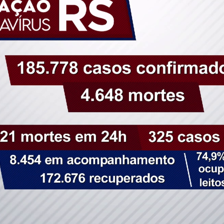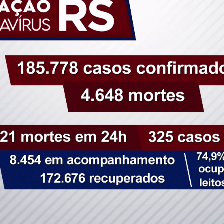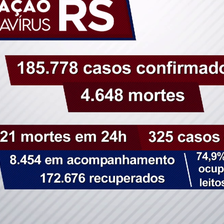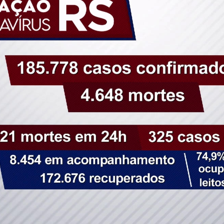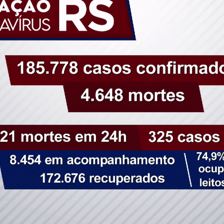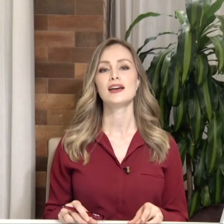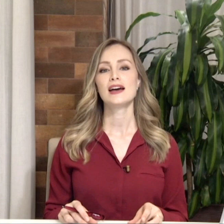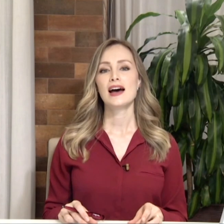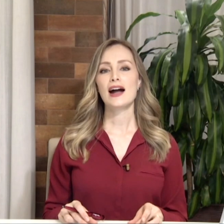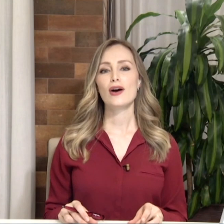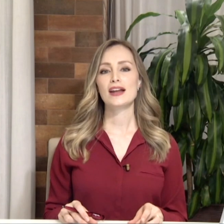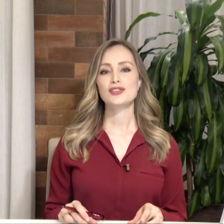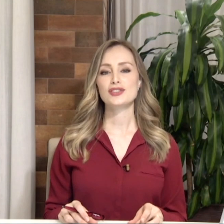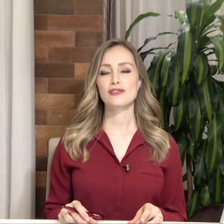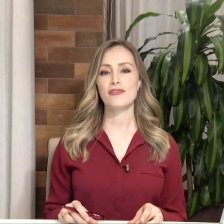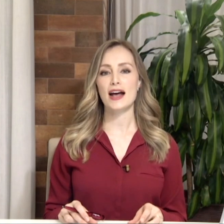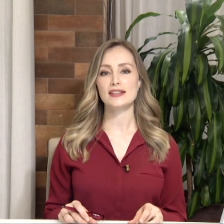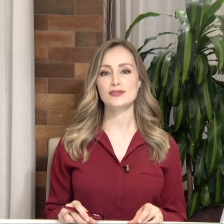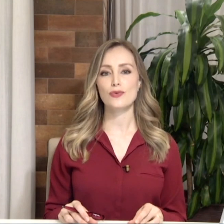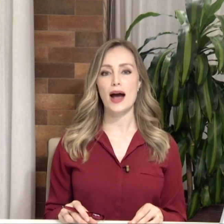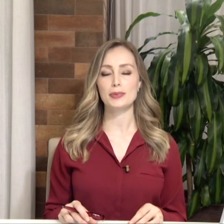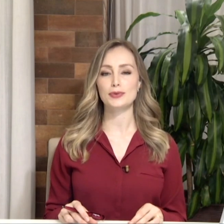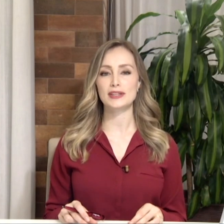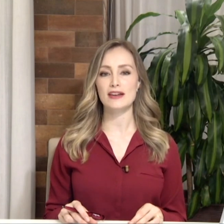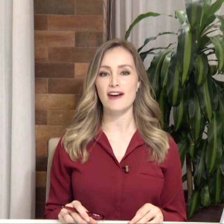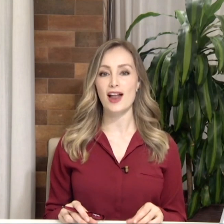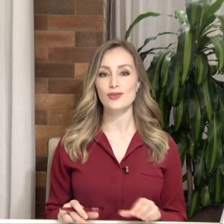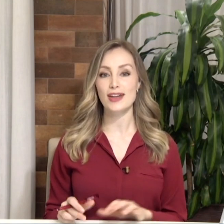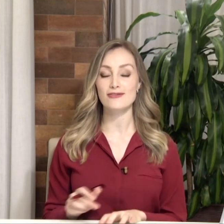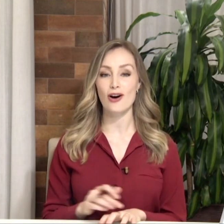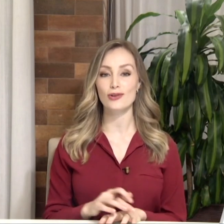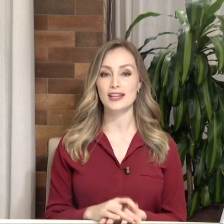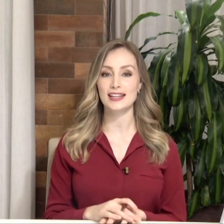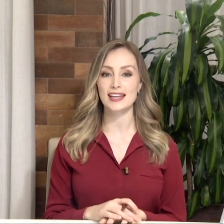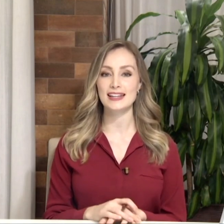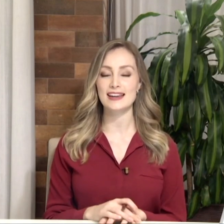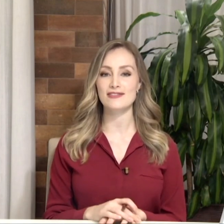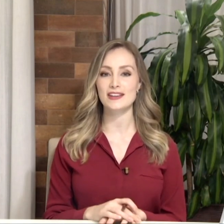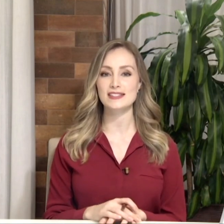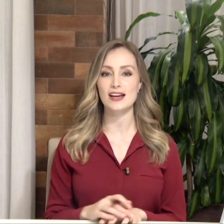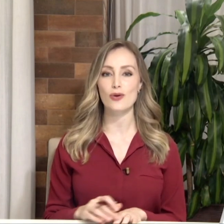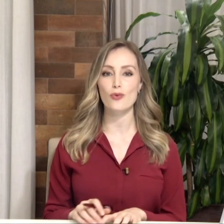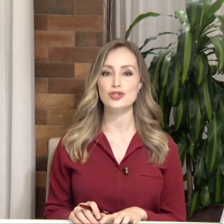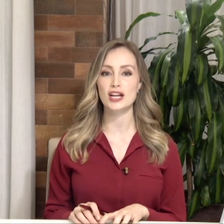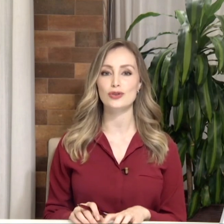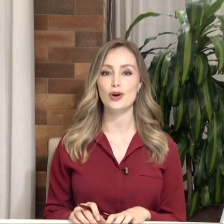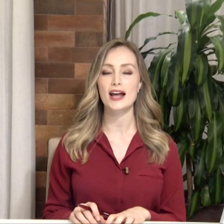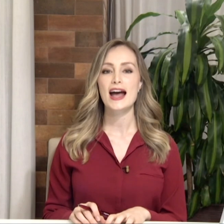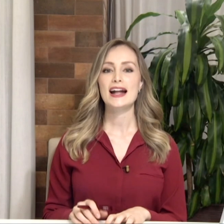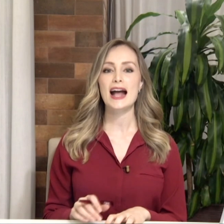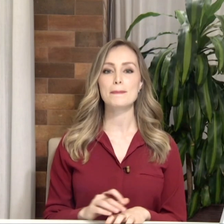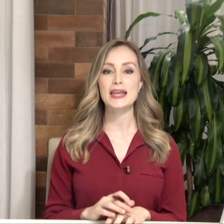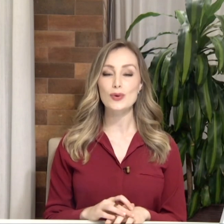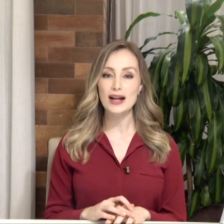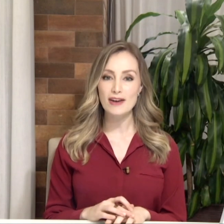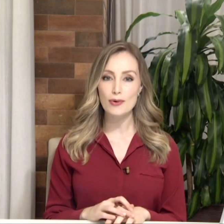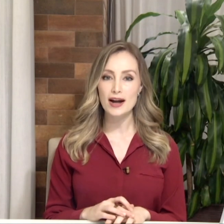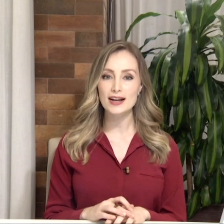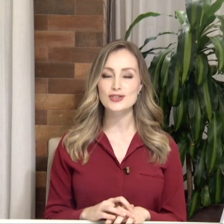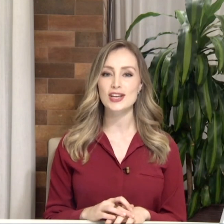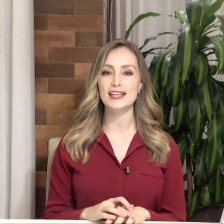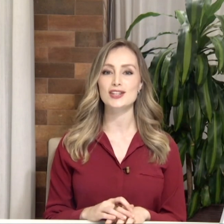74,9%. Agora a gente faz um rápido intervalo. Na volta, tem entrevista com o diretor